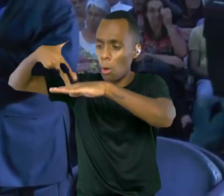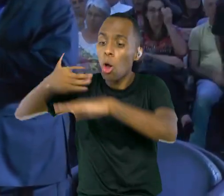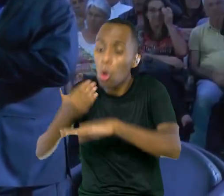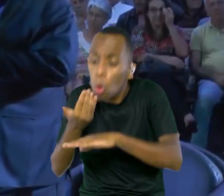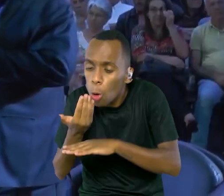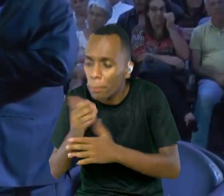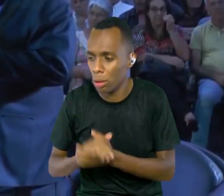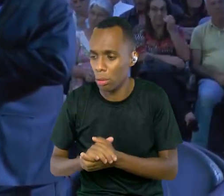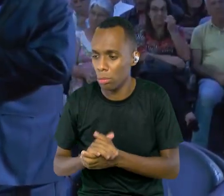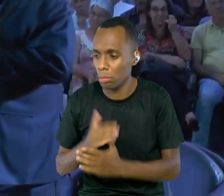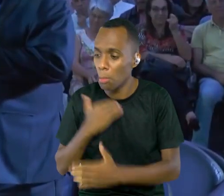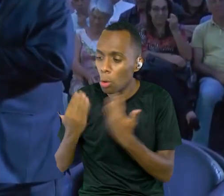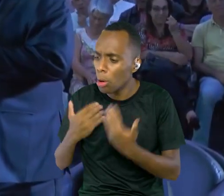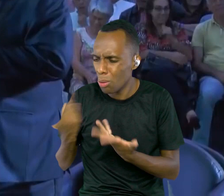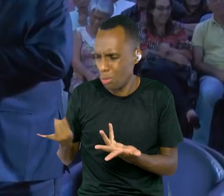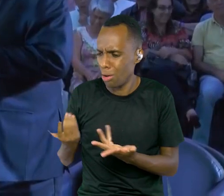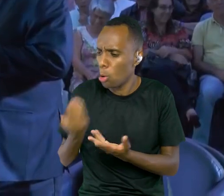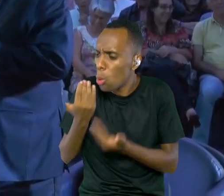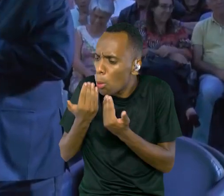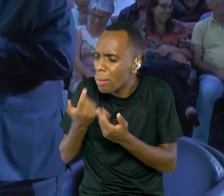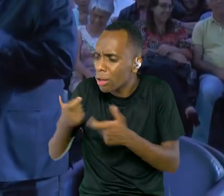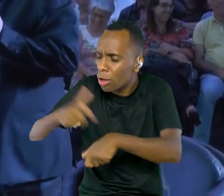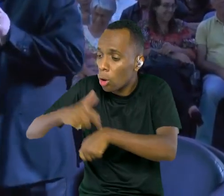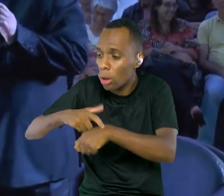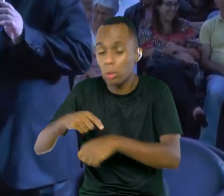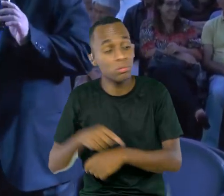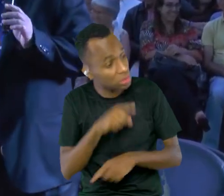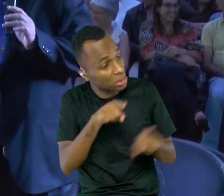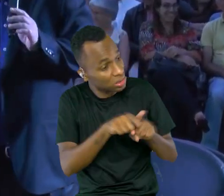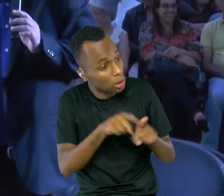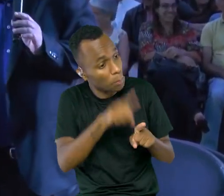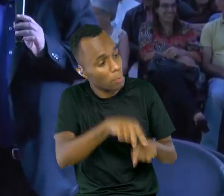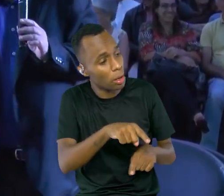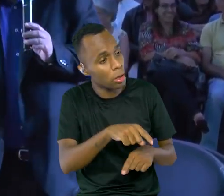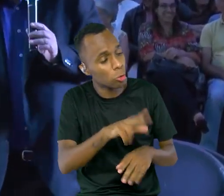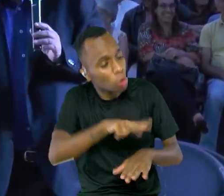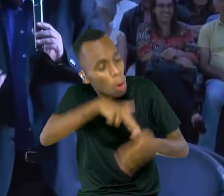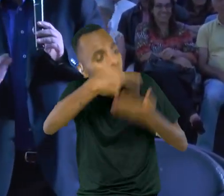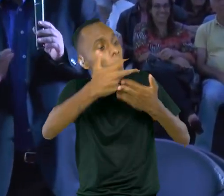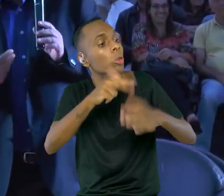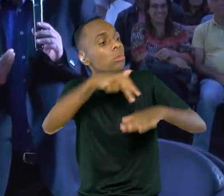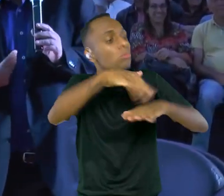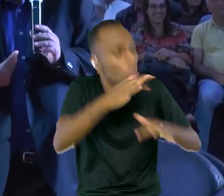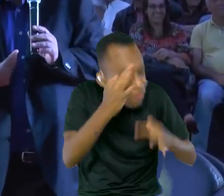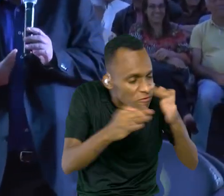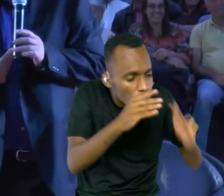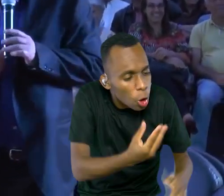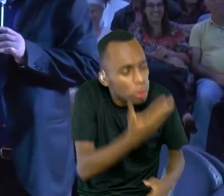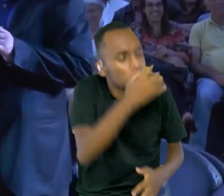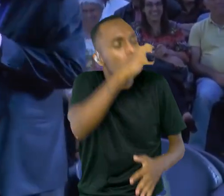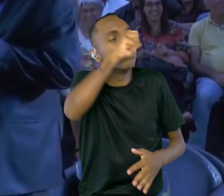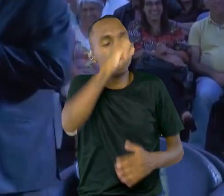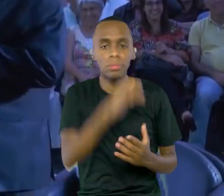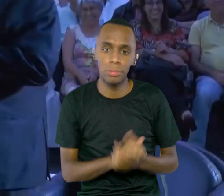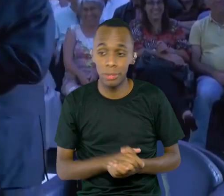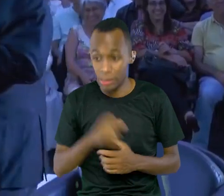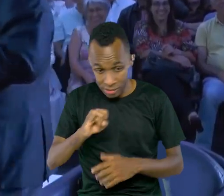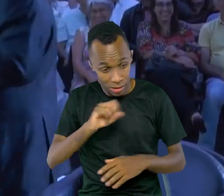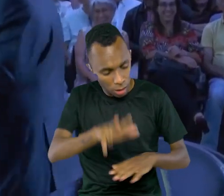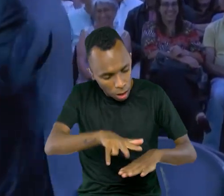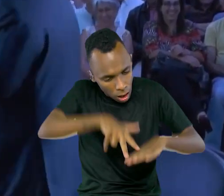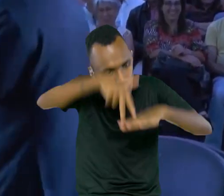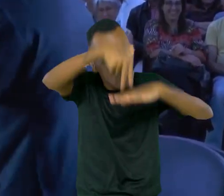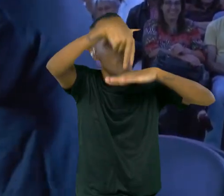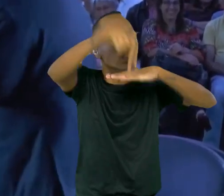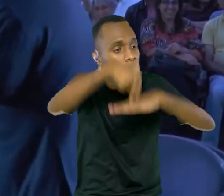hora que o defunto vai sair para comer essa comida? Na mesma hora que o seu defunto sair para cheirar as flores. Na